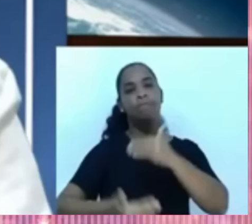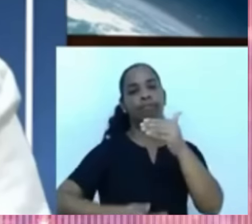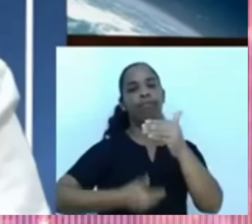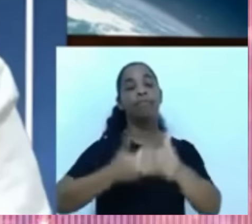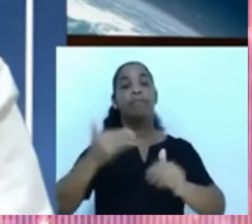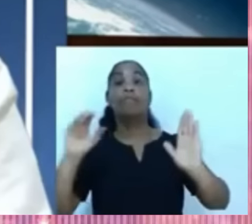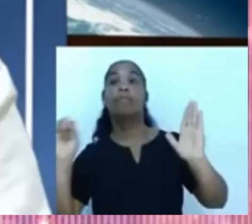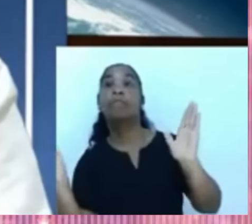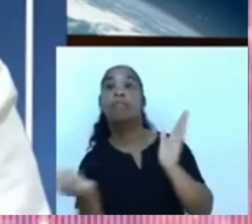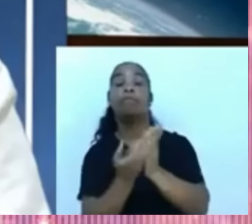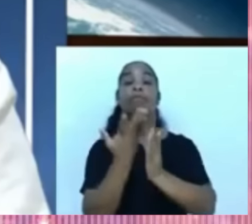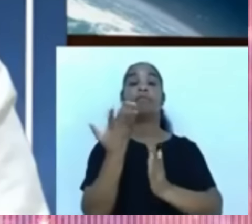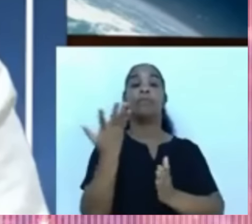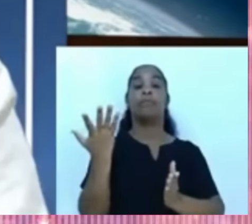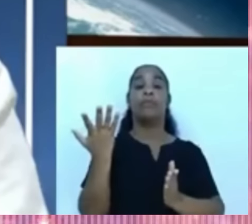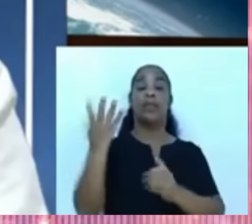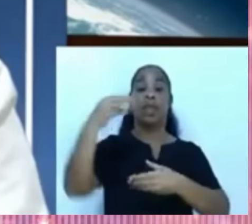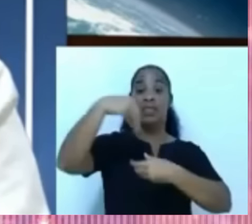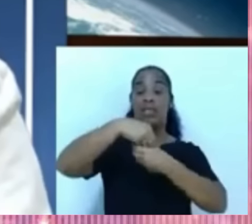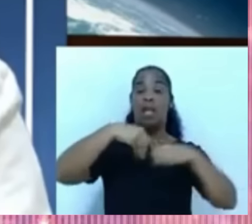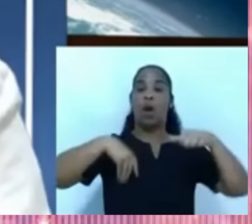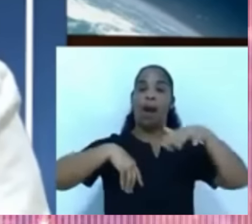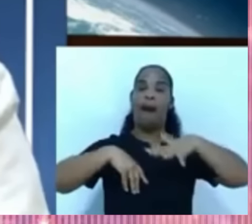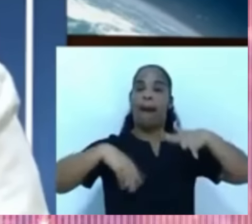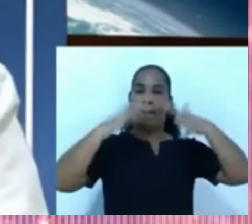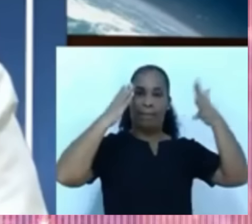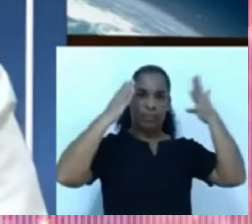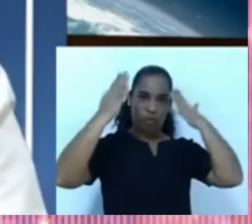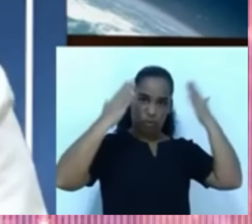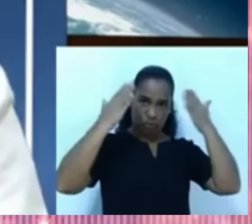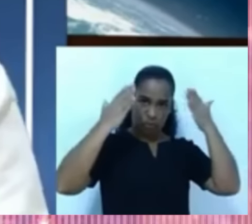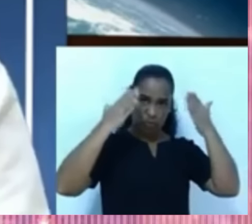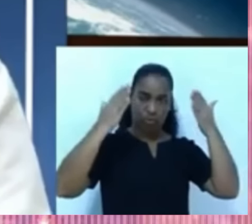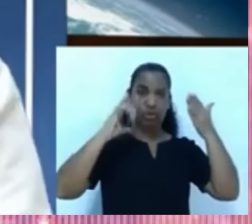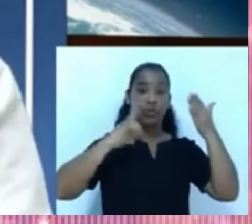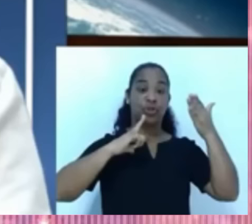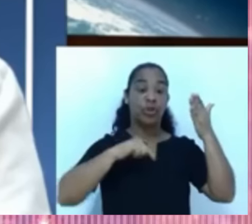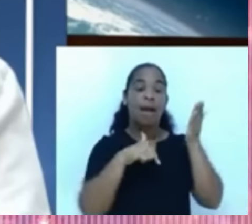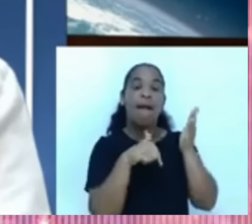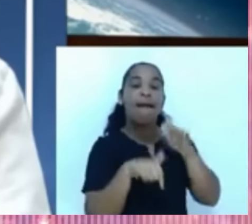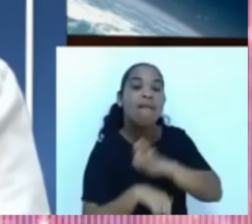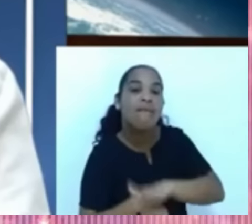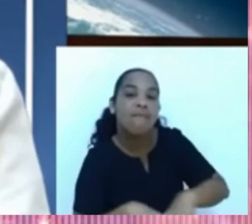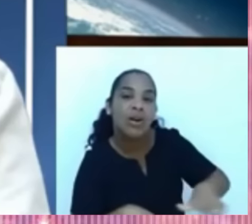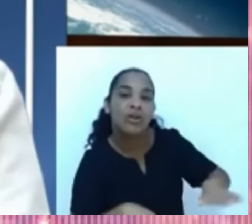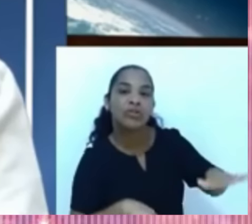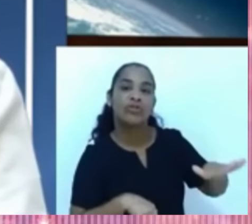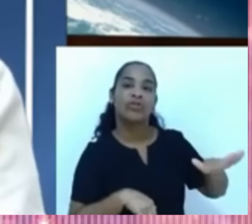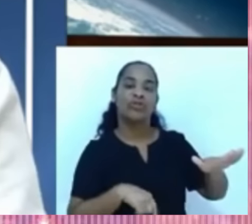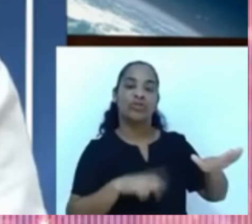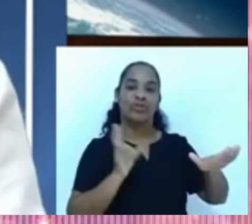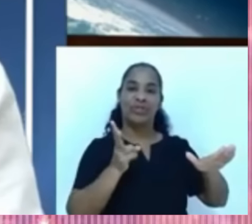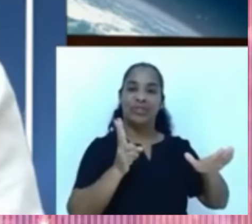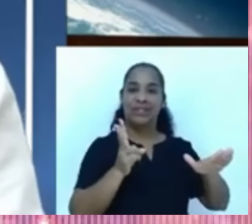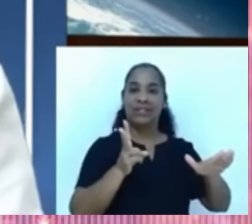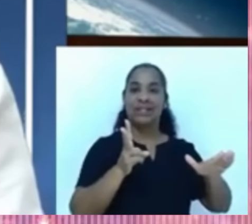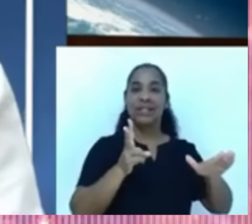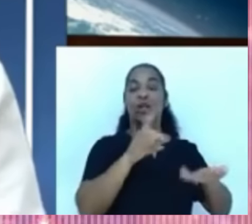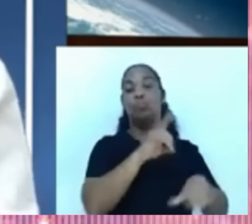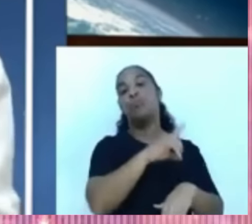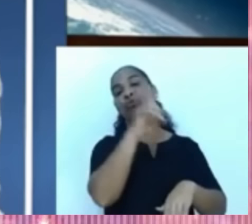surgem na psicologia na psicologia infantil na metodologia do